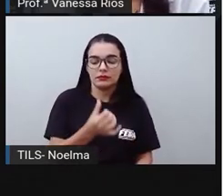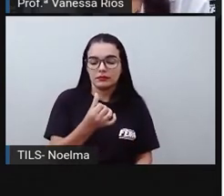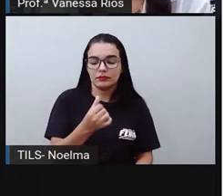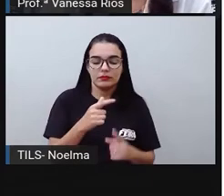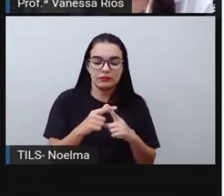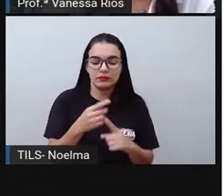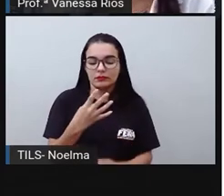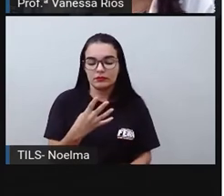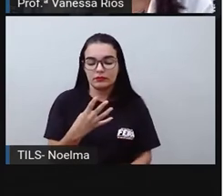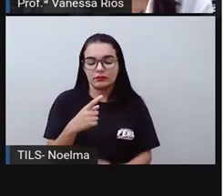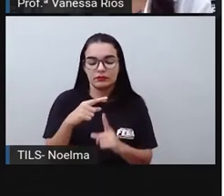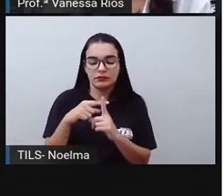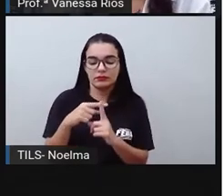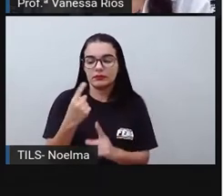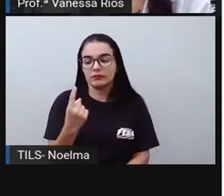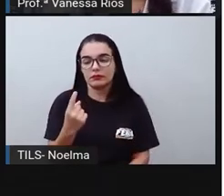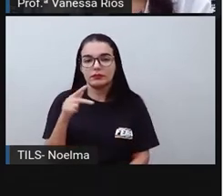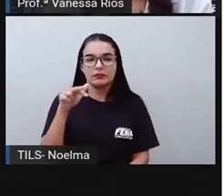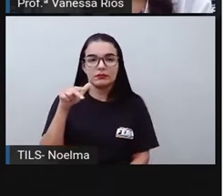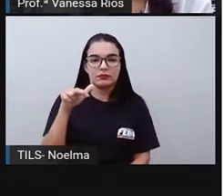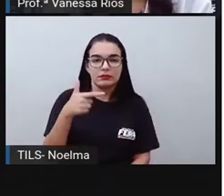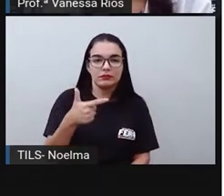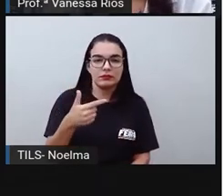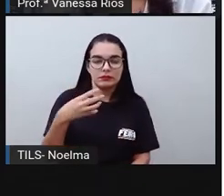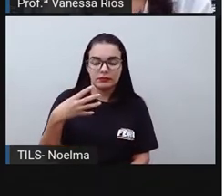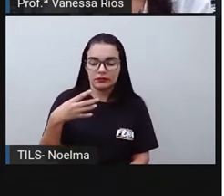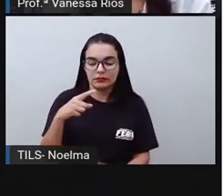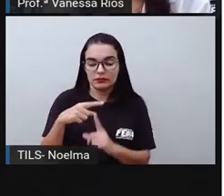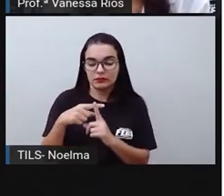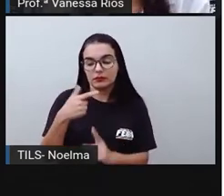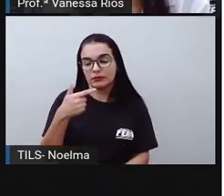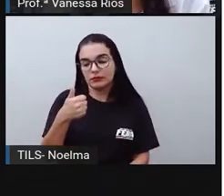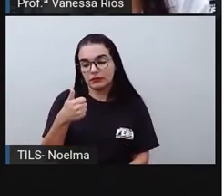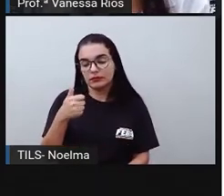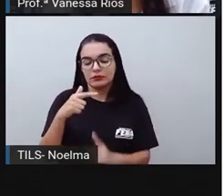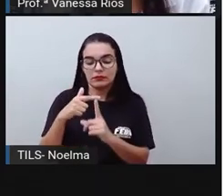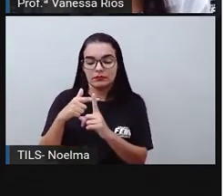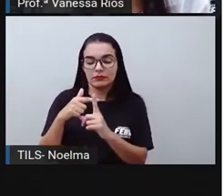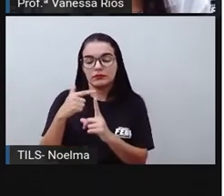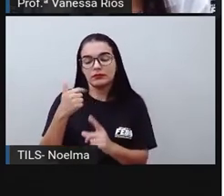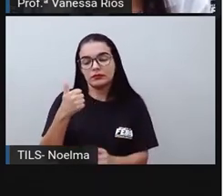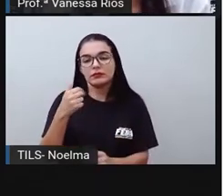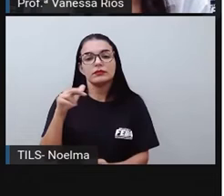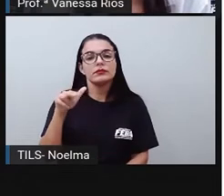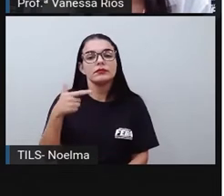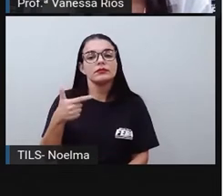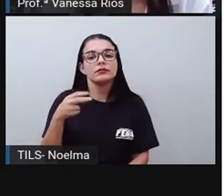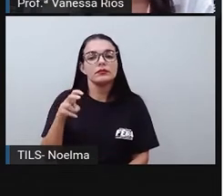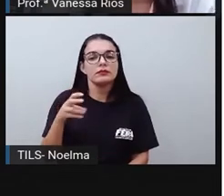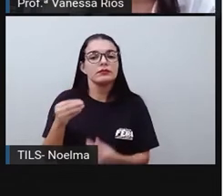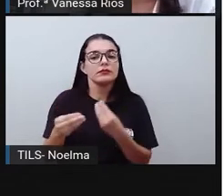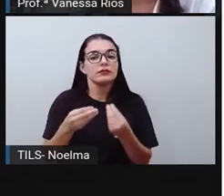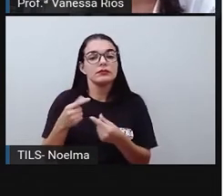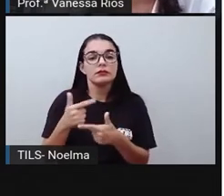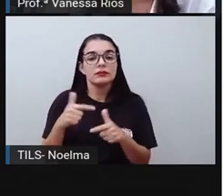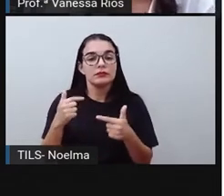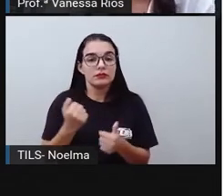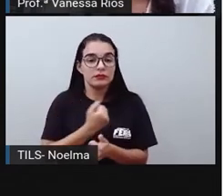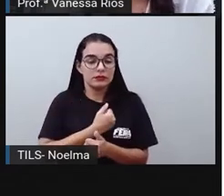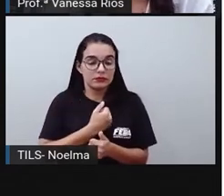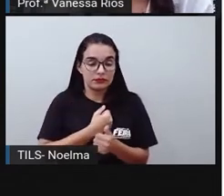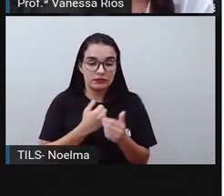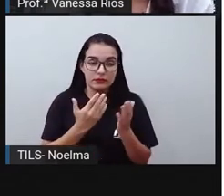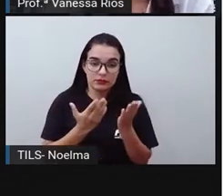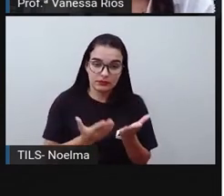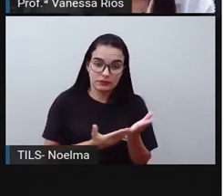4 mais 1, que é igual 24 mais 1, que é igual 25. Como não há mais nenhum número no primeiro fator,